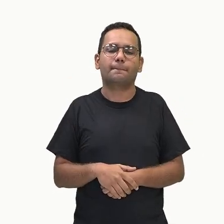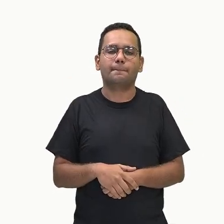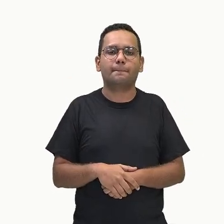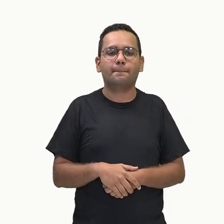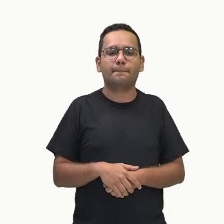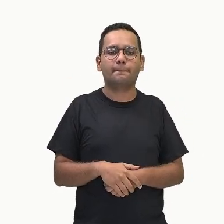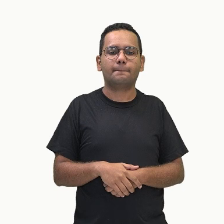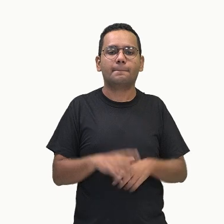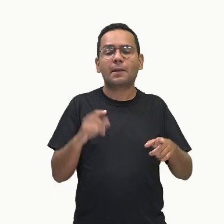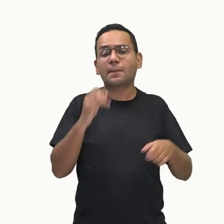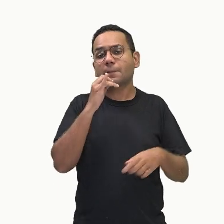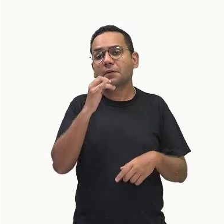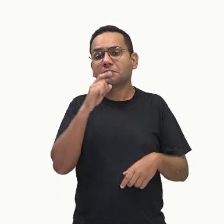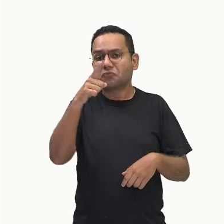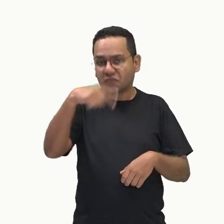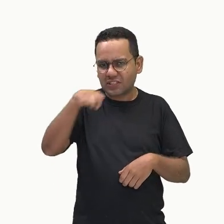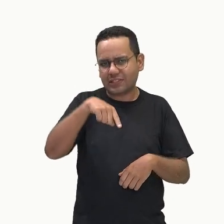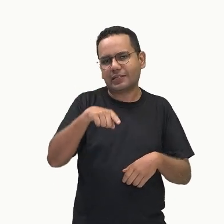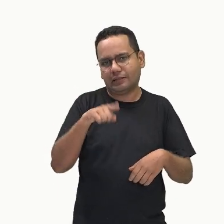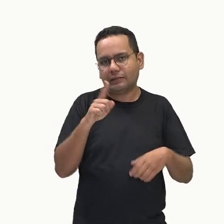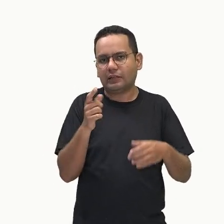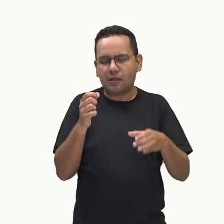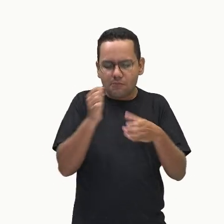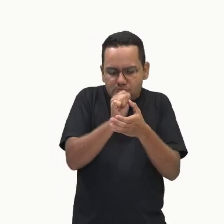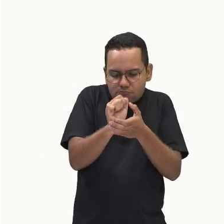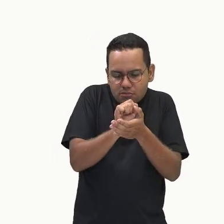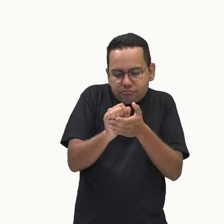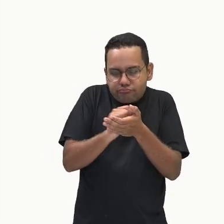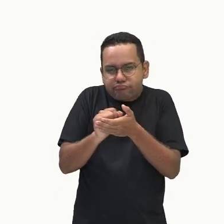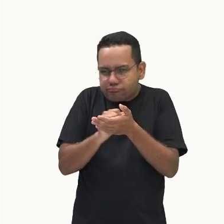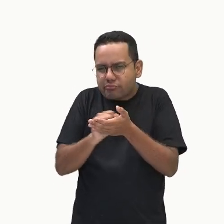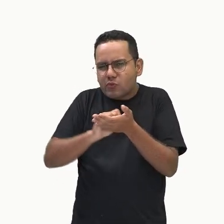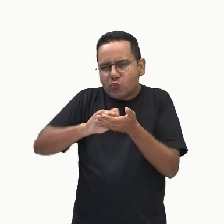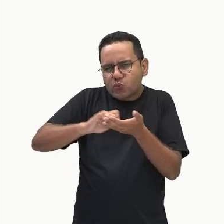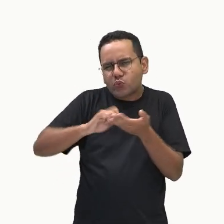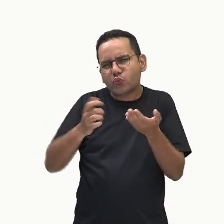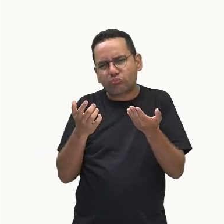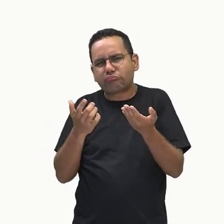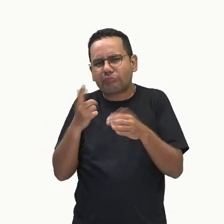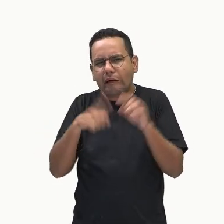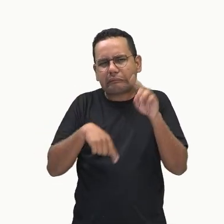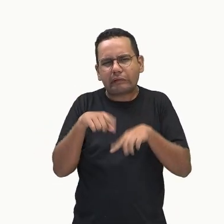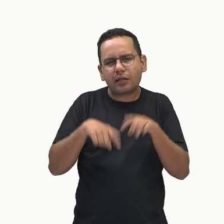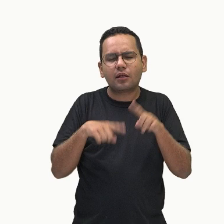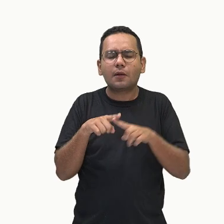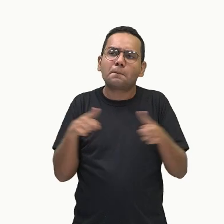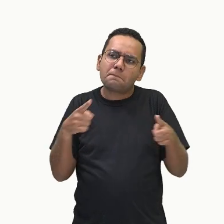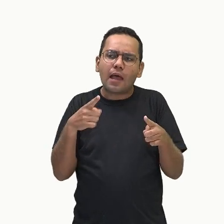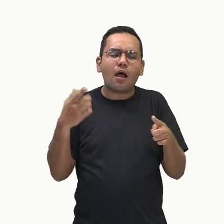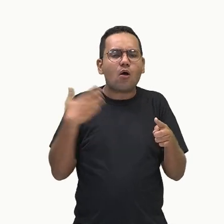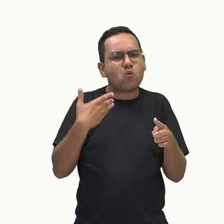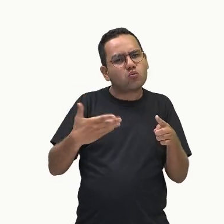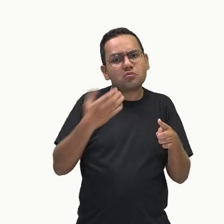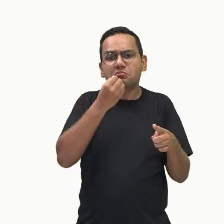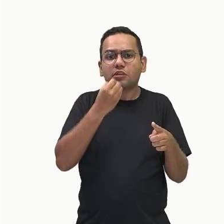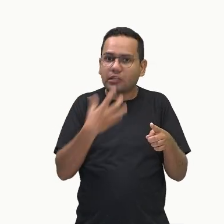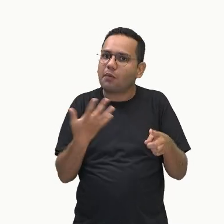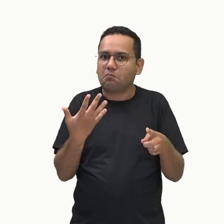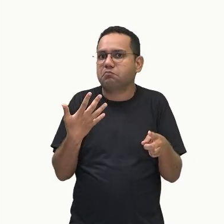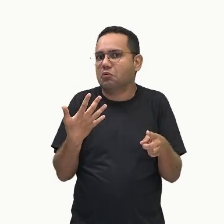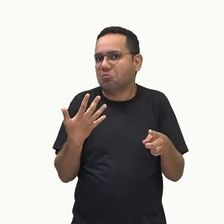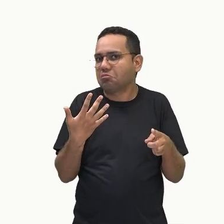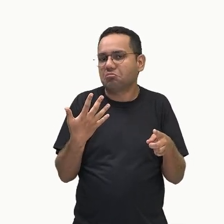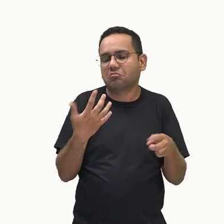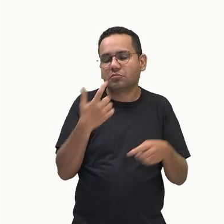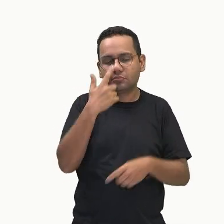né, lavando louça. Eu gosto muito de lavar louça. Tem gente que diz até que é terapêutico. Não sei se vocês gostam de lavar